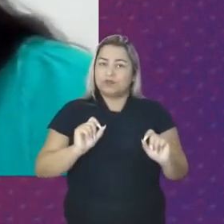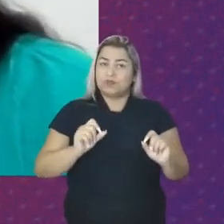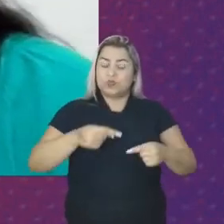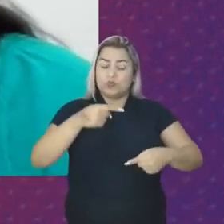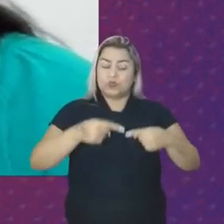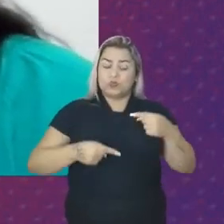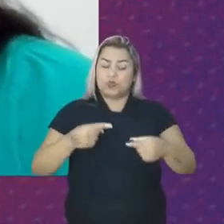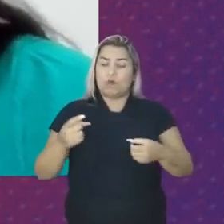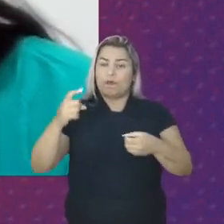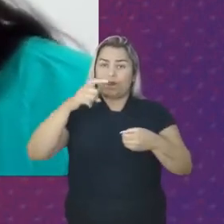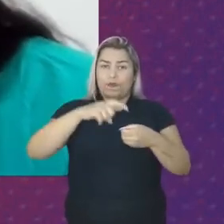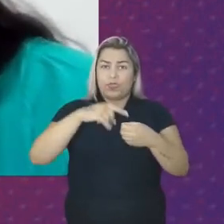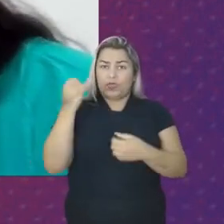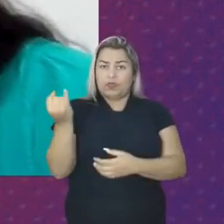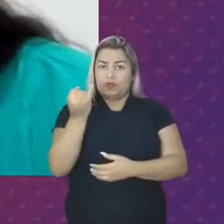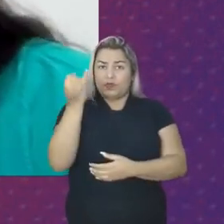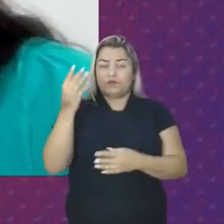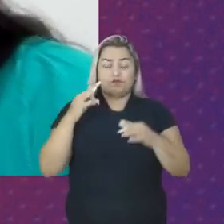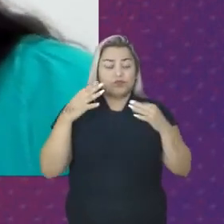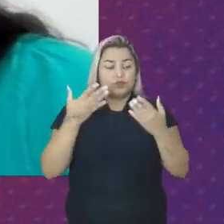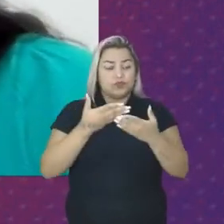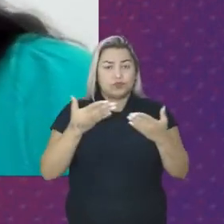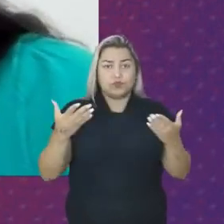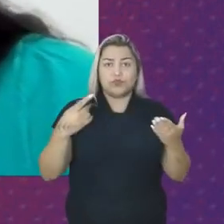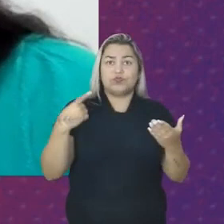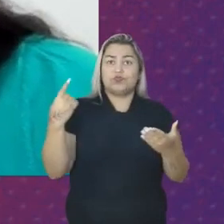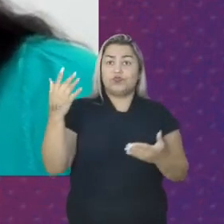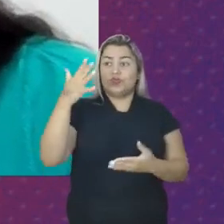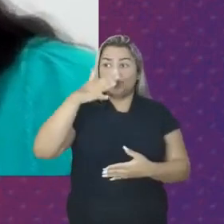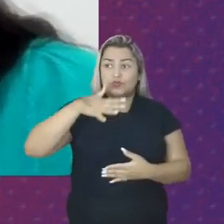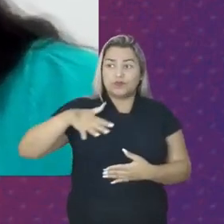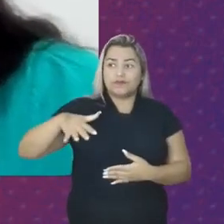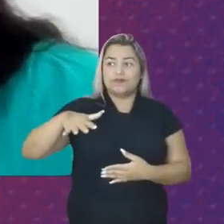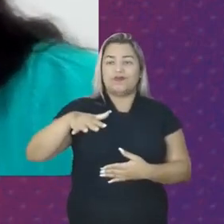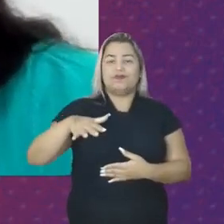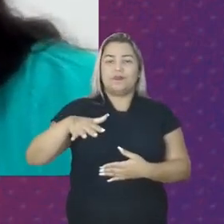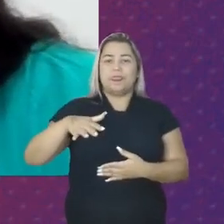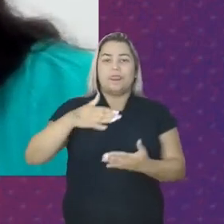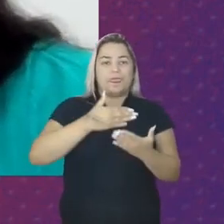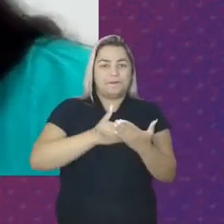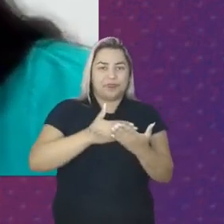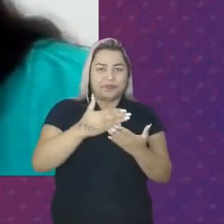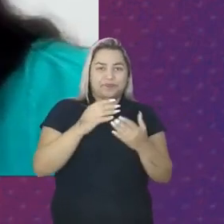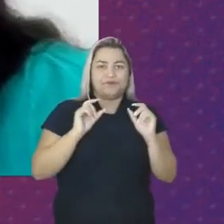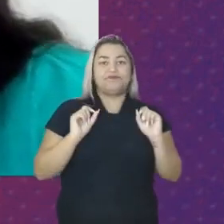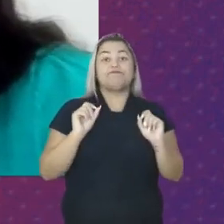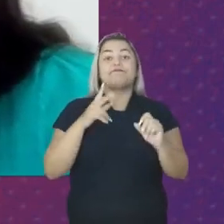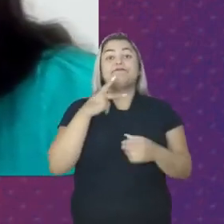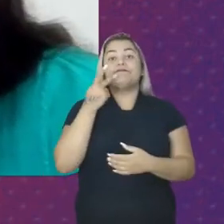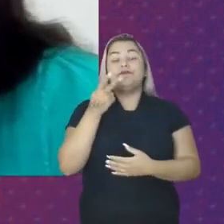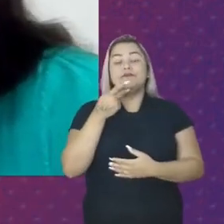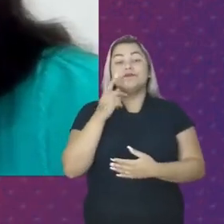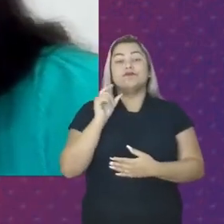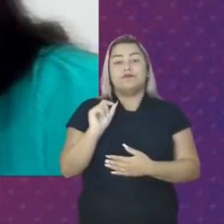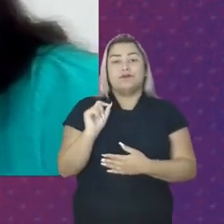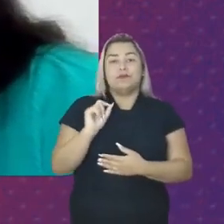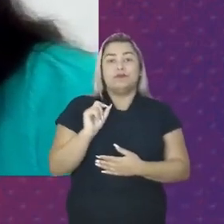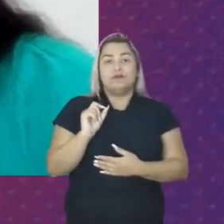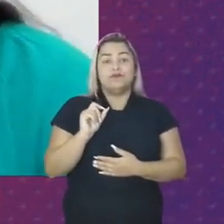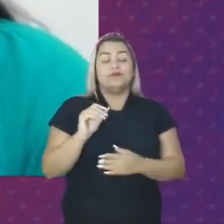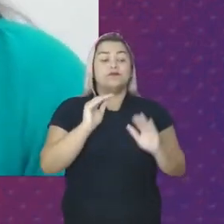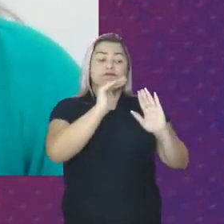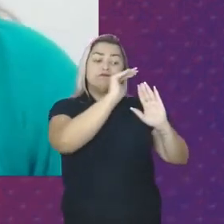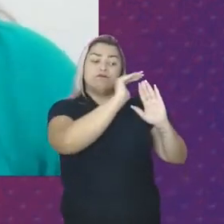política tão importante para todas e todos nós, né? Então, eu vou iniciar falando um pouco sobre esse